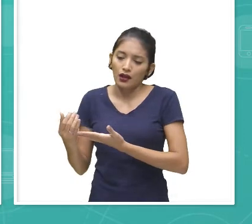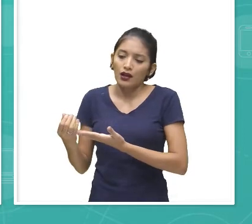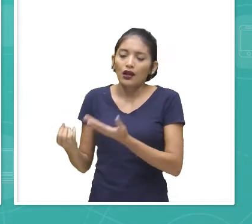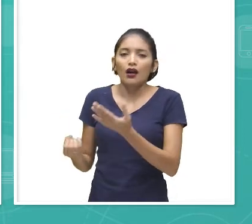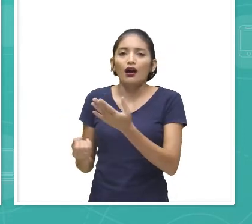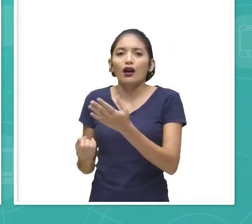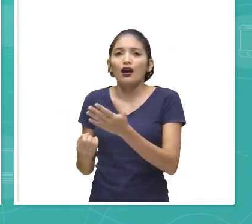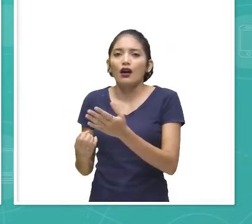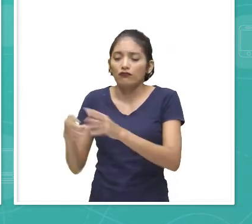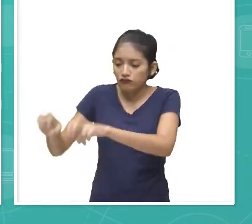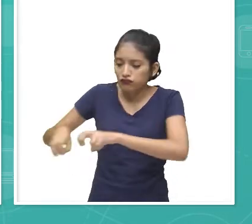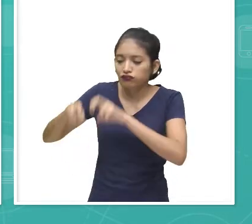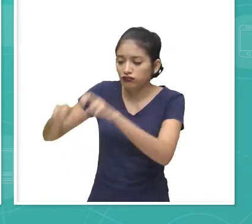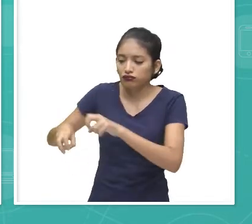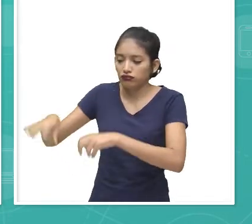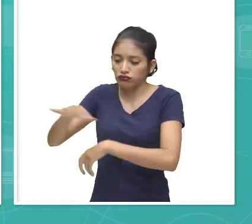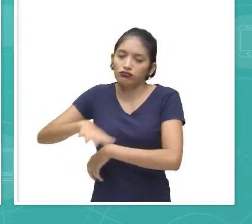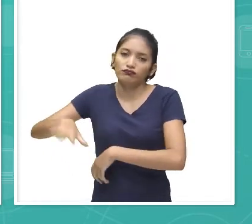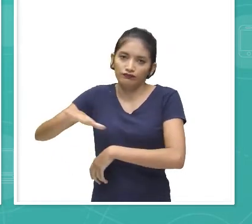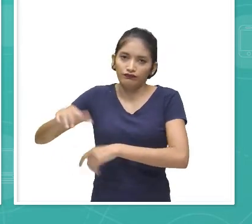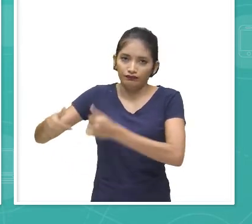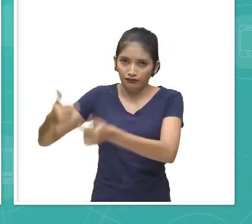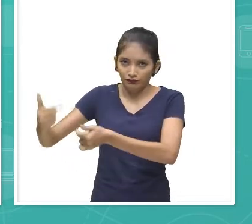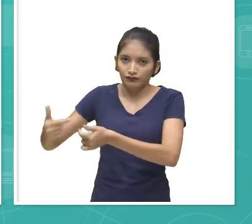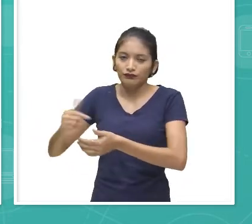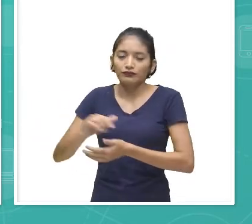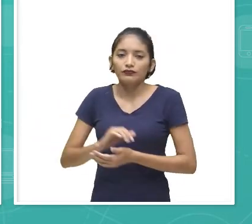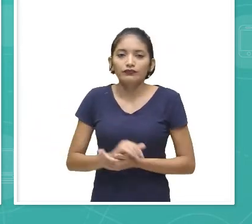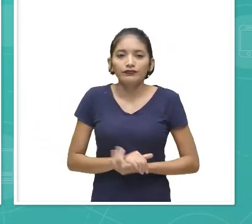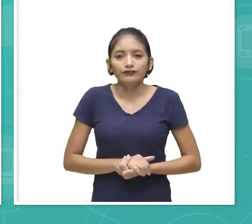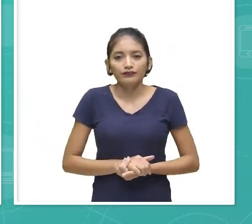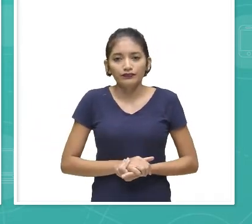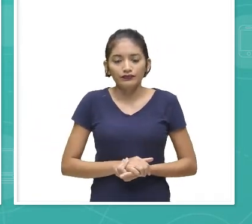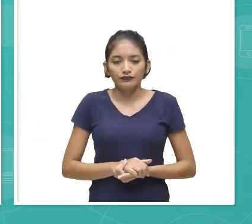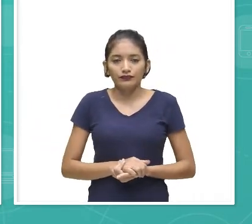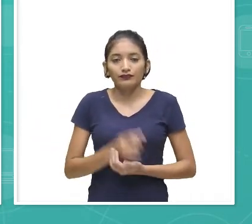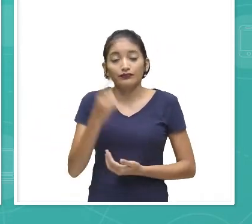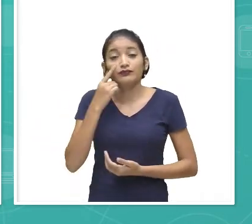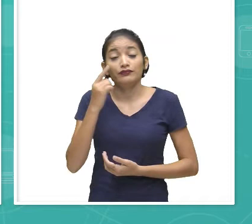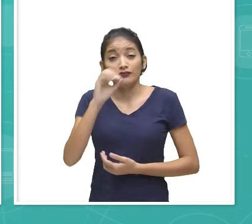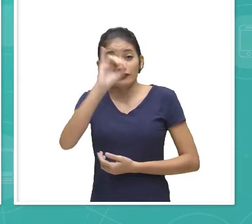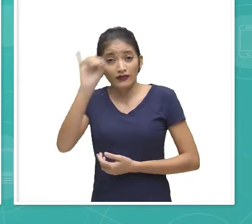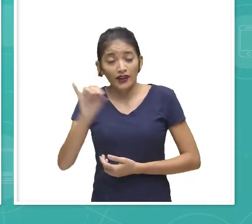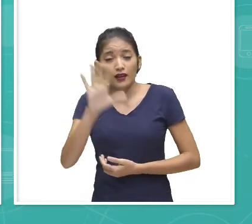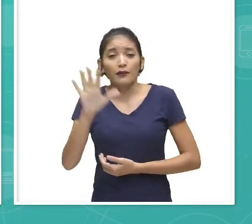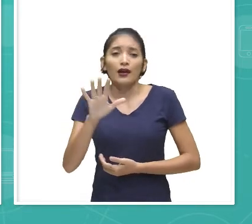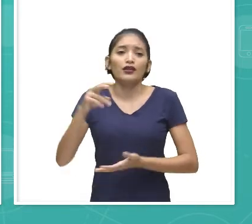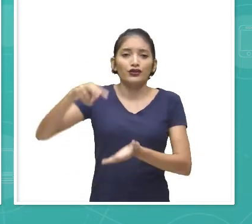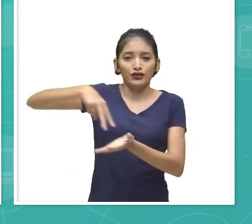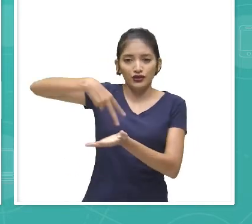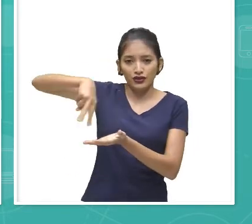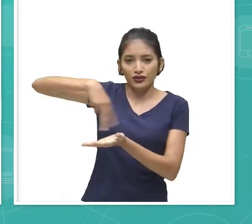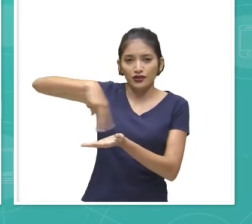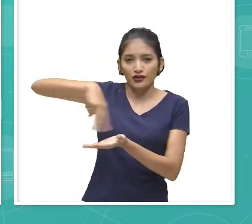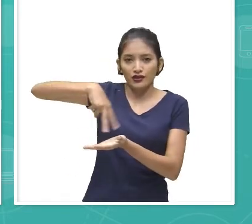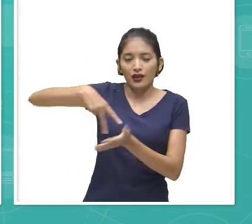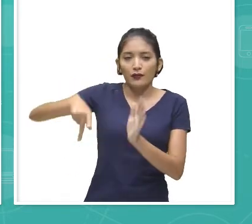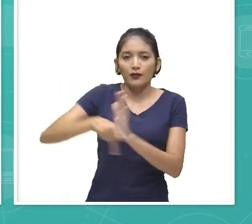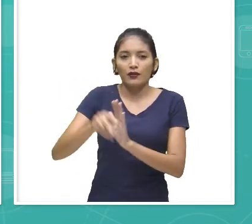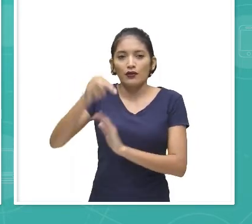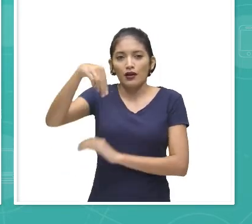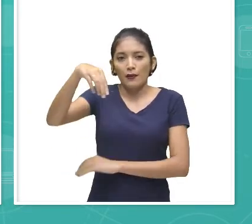produção agrícola. Agora a gente vai ver a imagem de dançarinos Malawi,